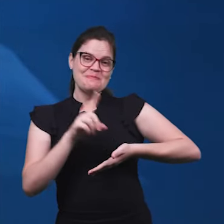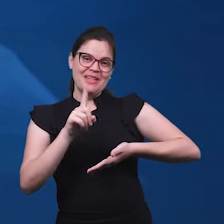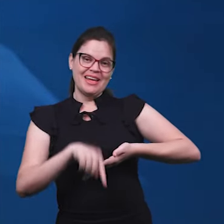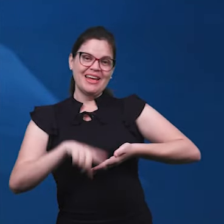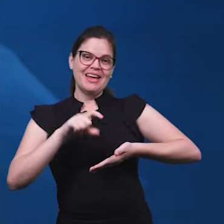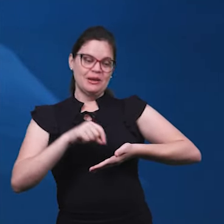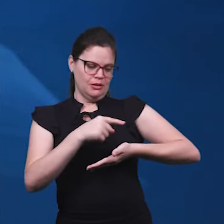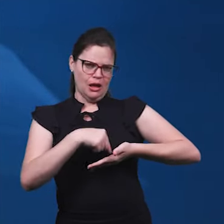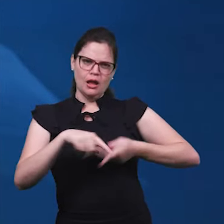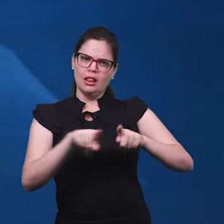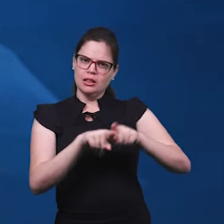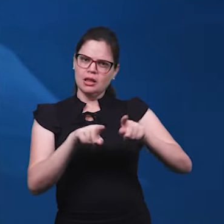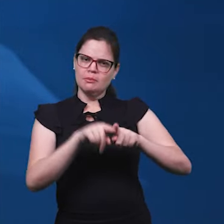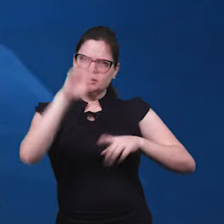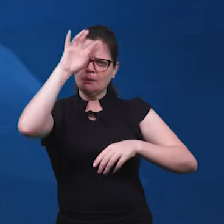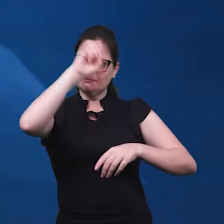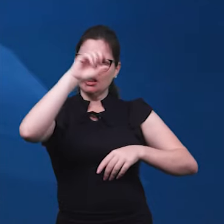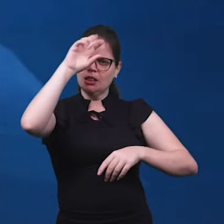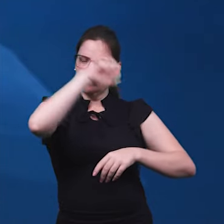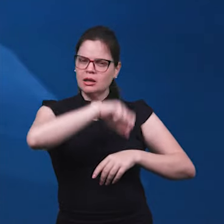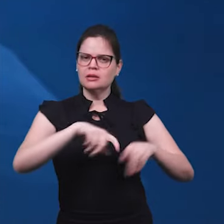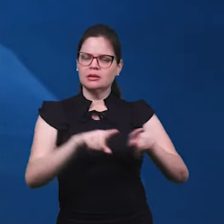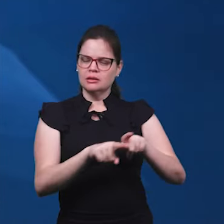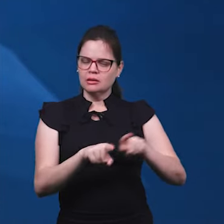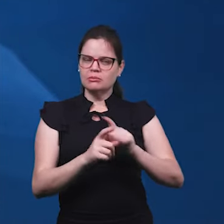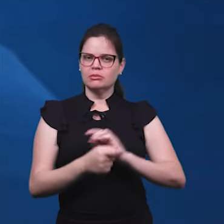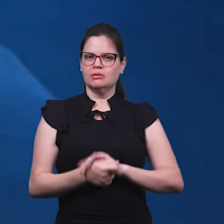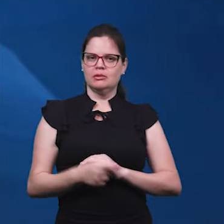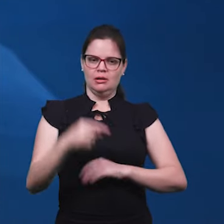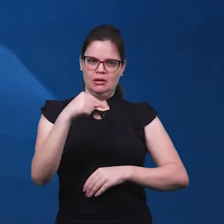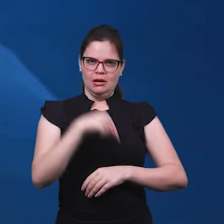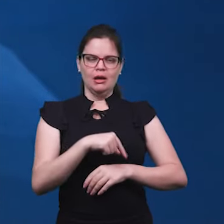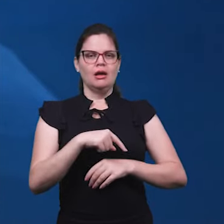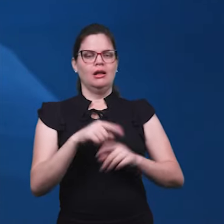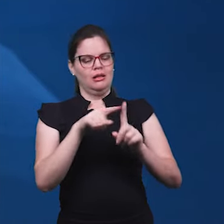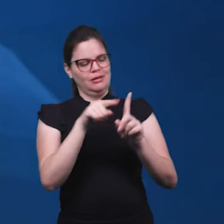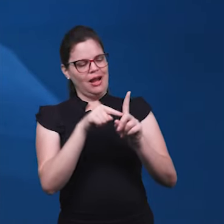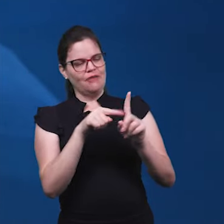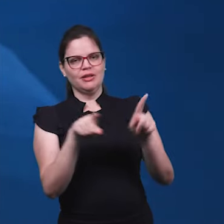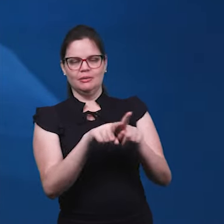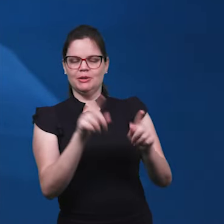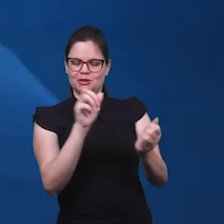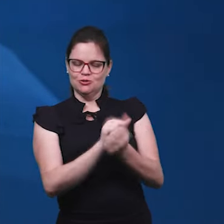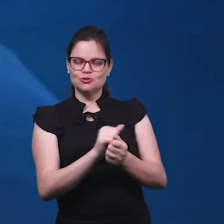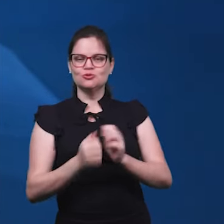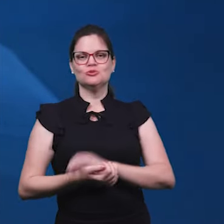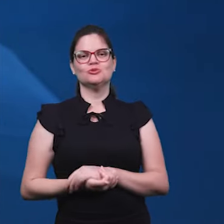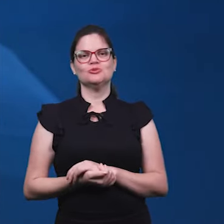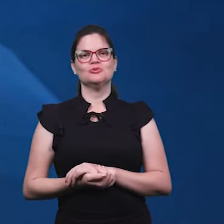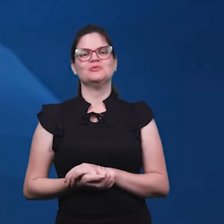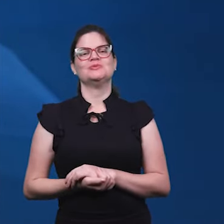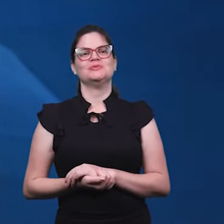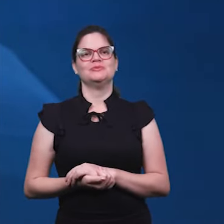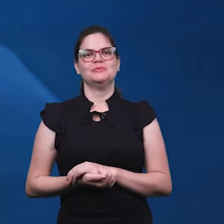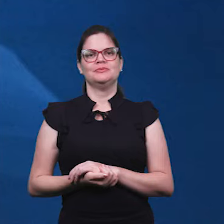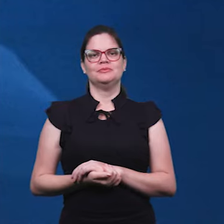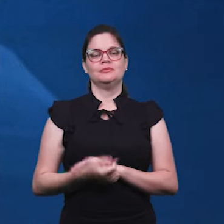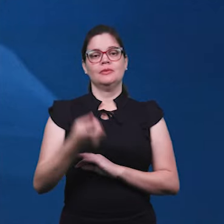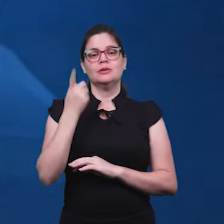as nossas irmãs que estão gestantes. E nós vamos ver aqui a manifestação de duas crianças dessa classe.